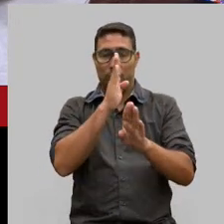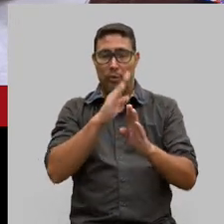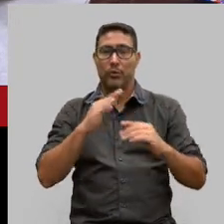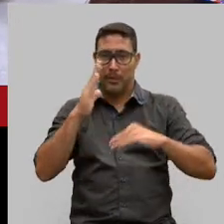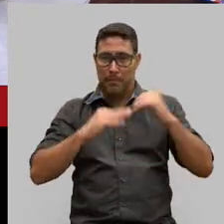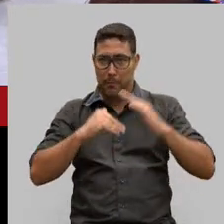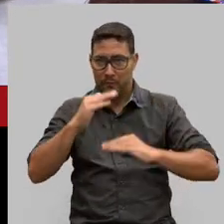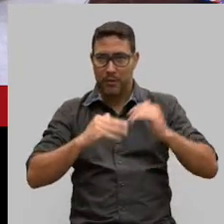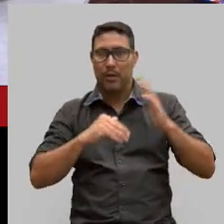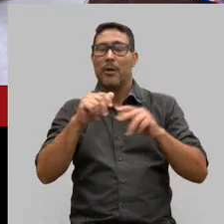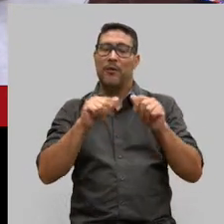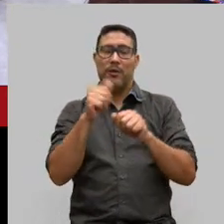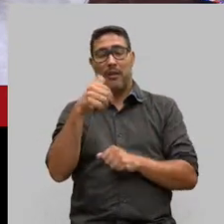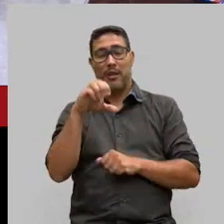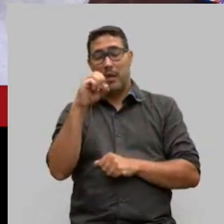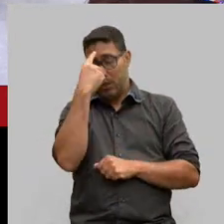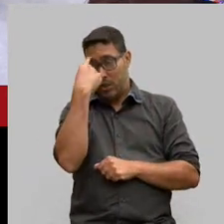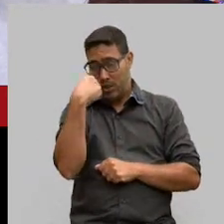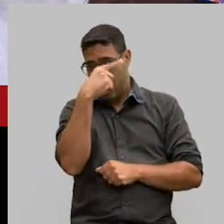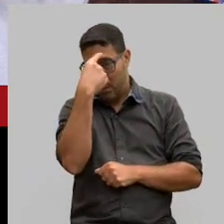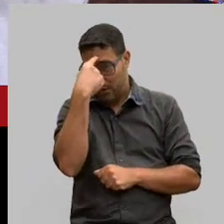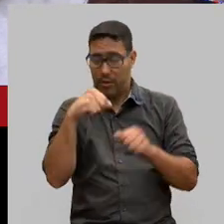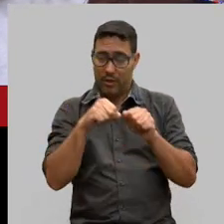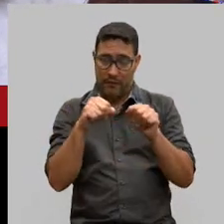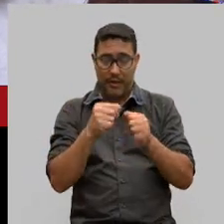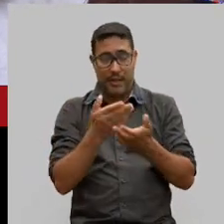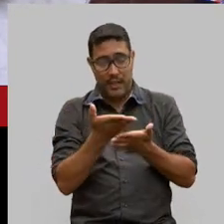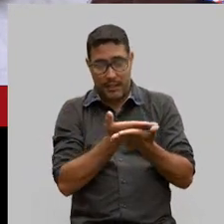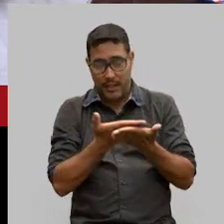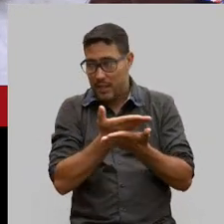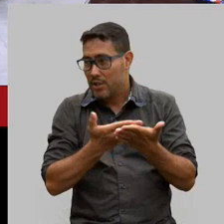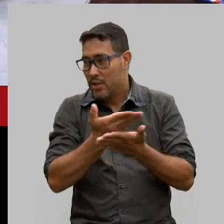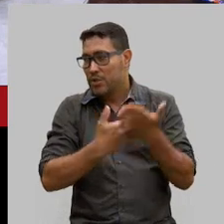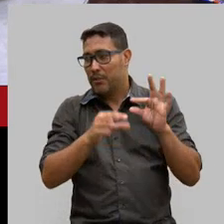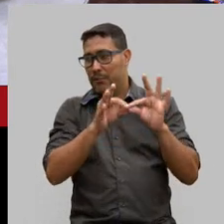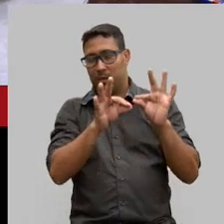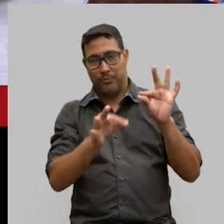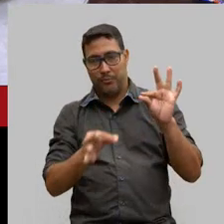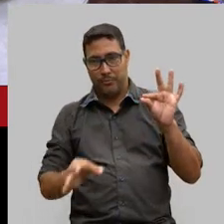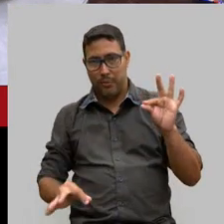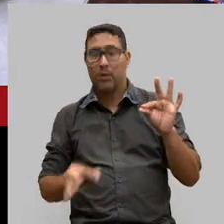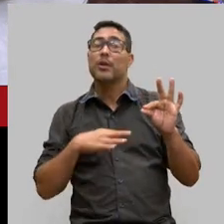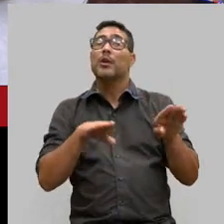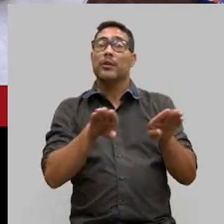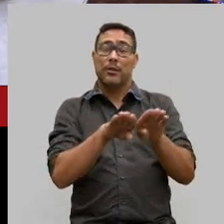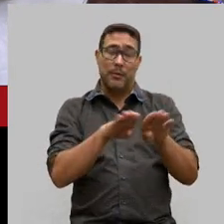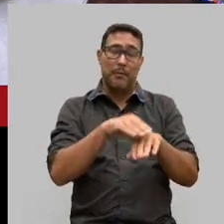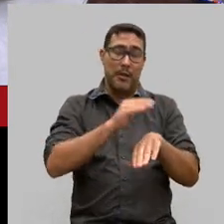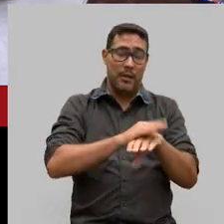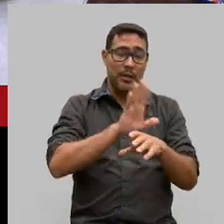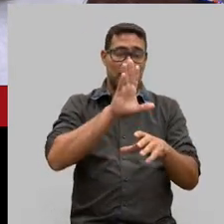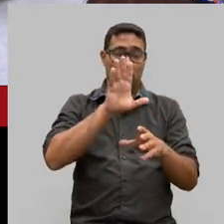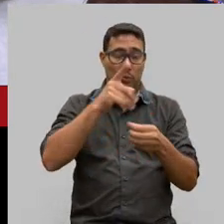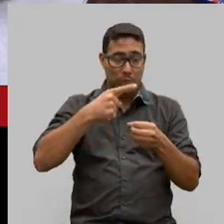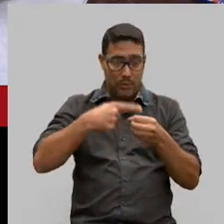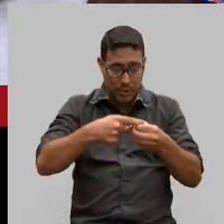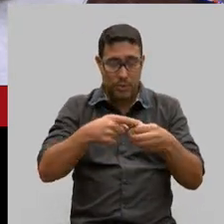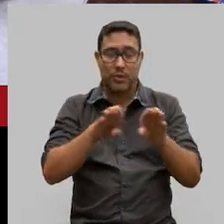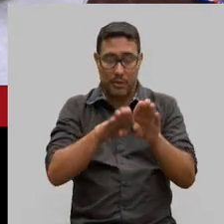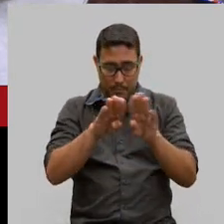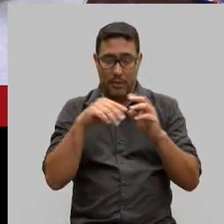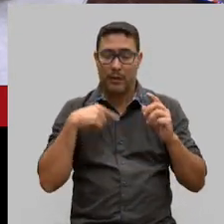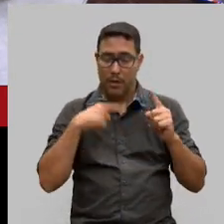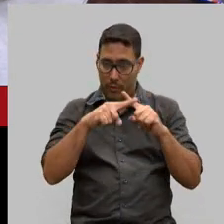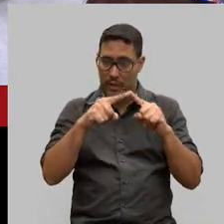mais de 120 pessoas humanamente impossível no município também estamos com essa defasagem outra situação que eu